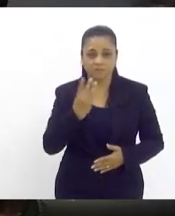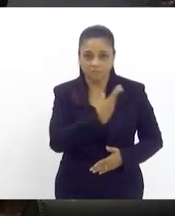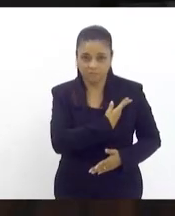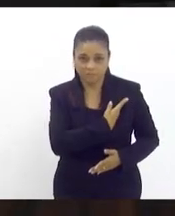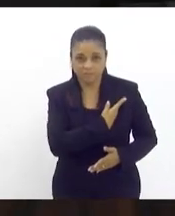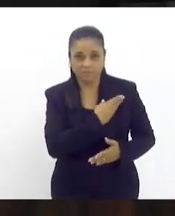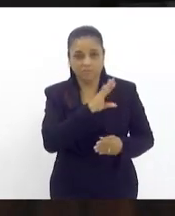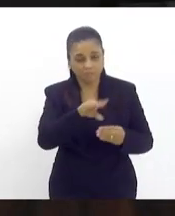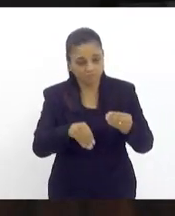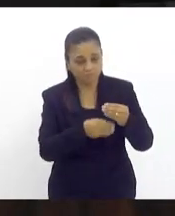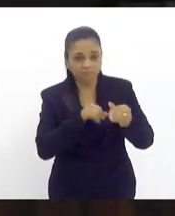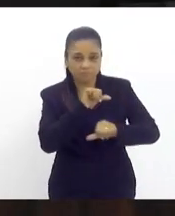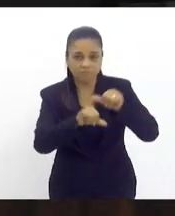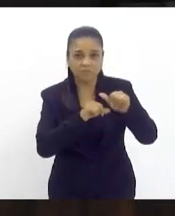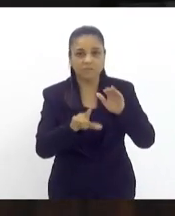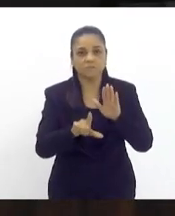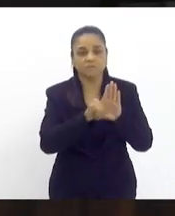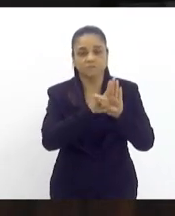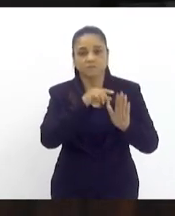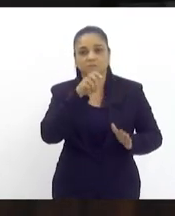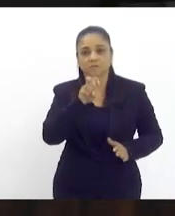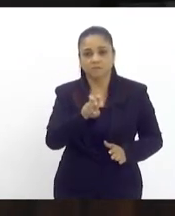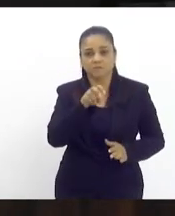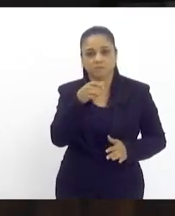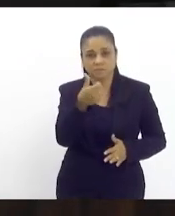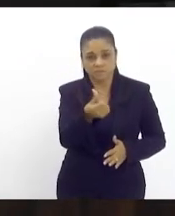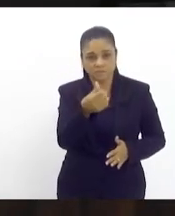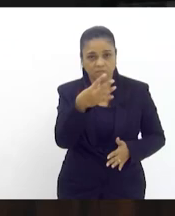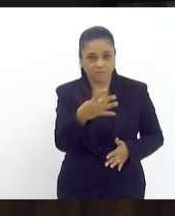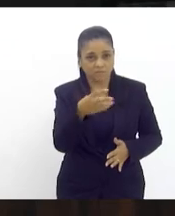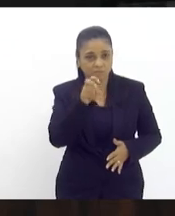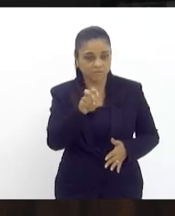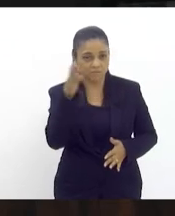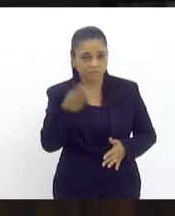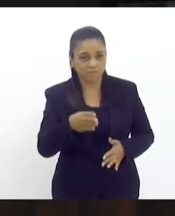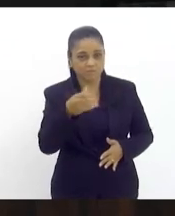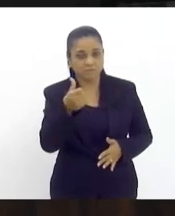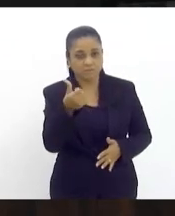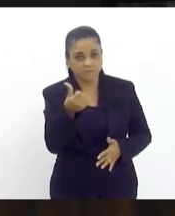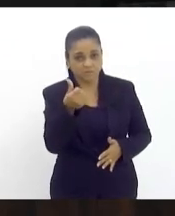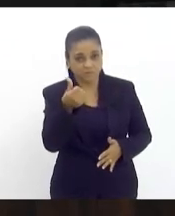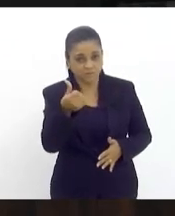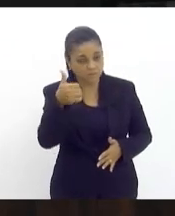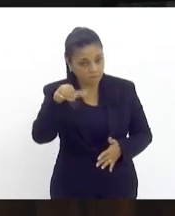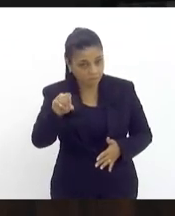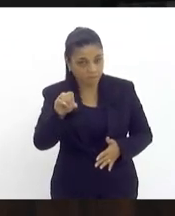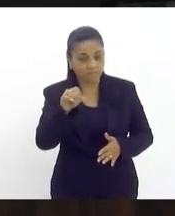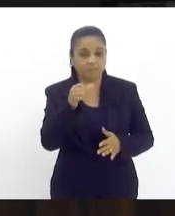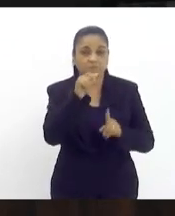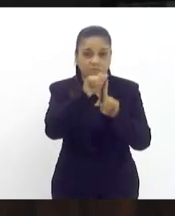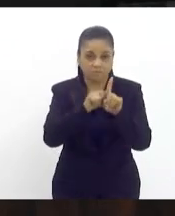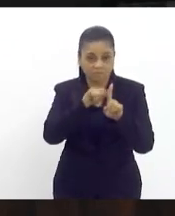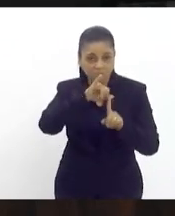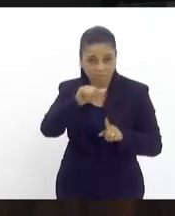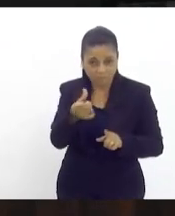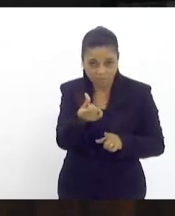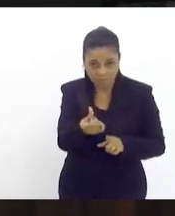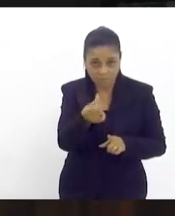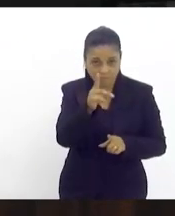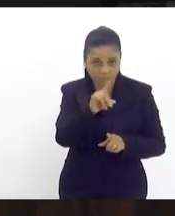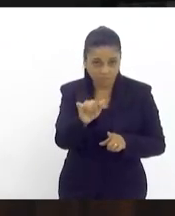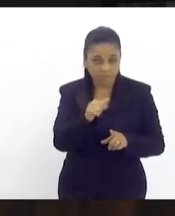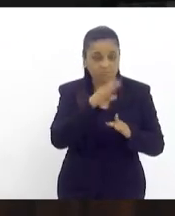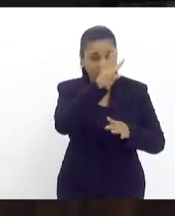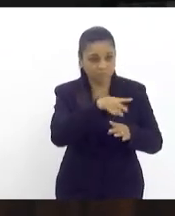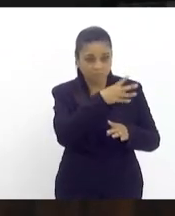altera o anexo da lei 5.645 de 6 de janeiro 2010 incluindo no calendário Oficial do Estado do Rio de Janeiro